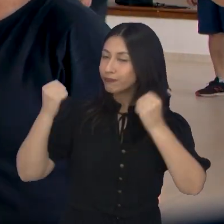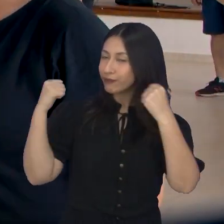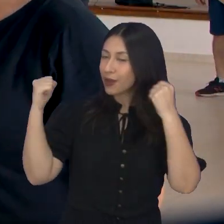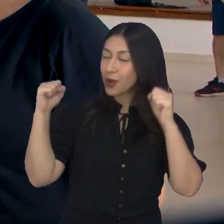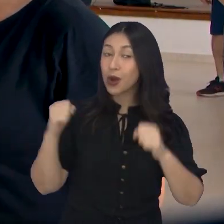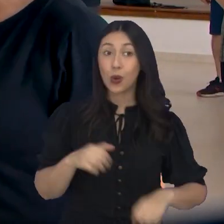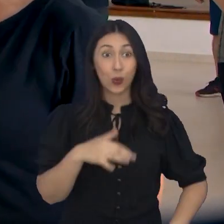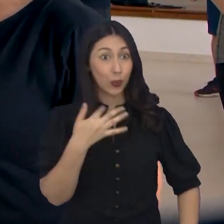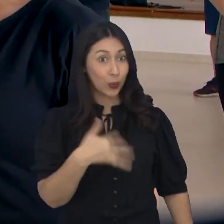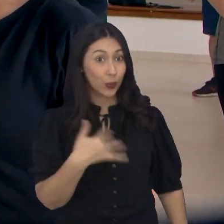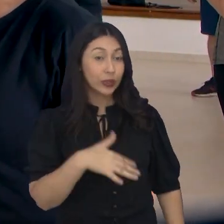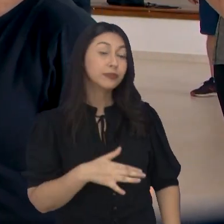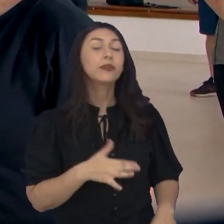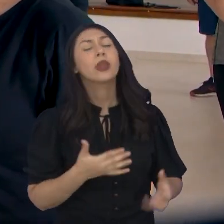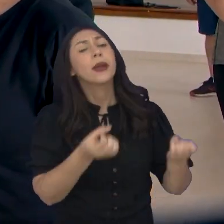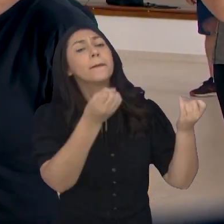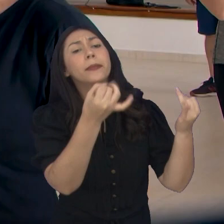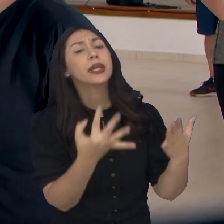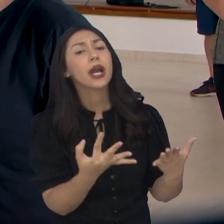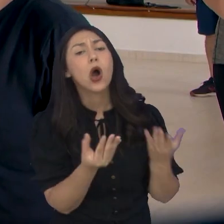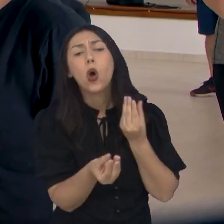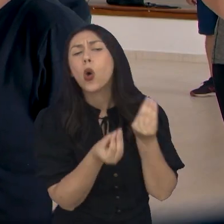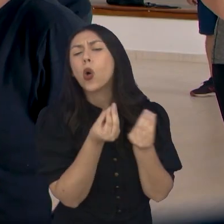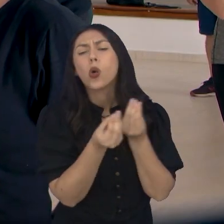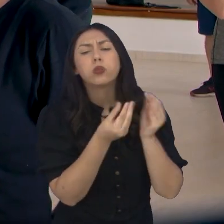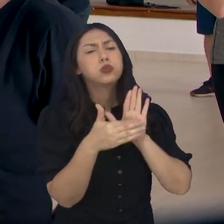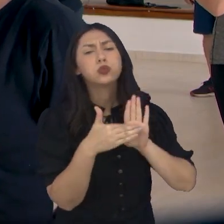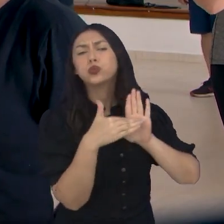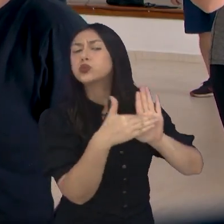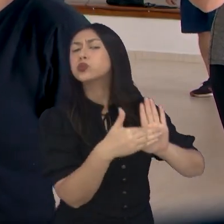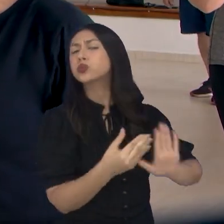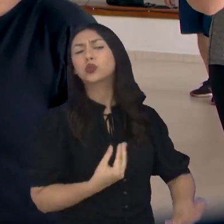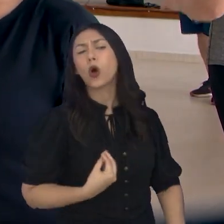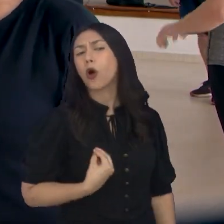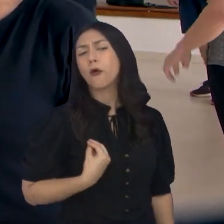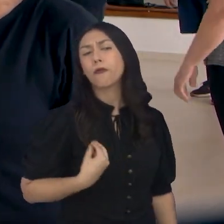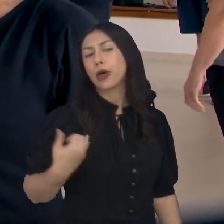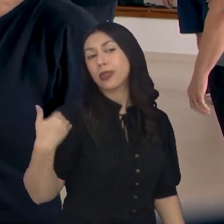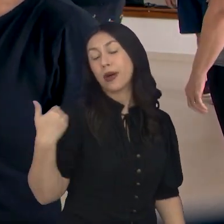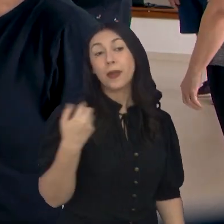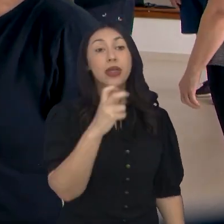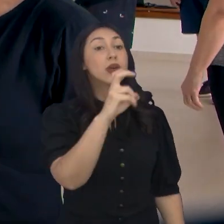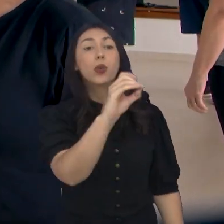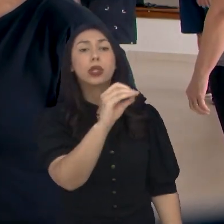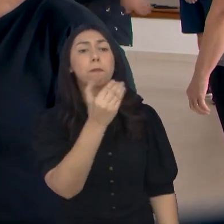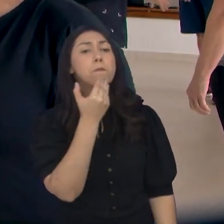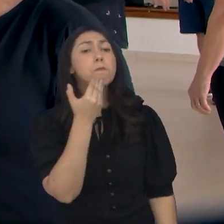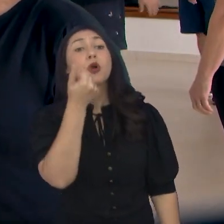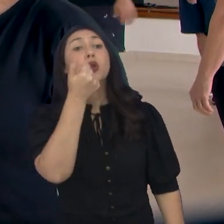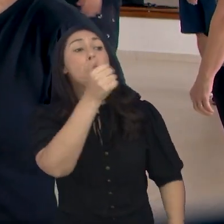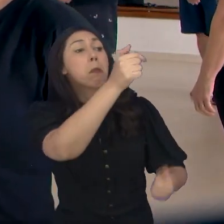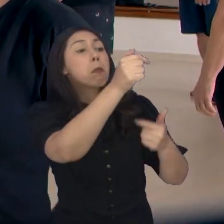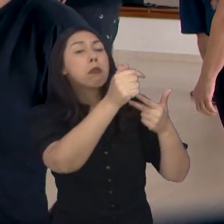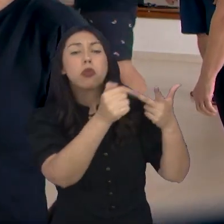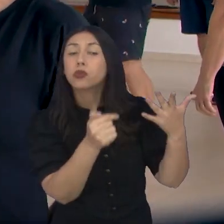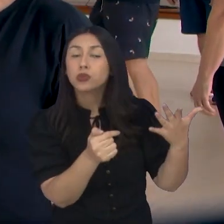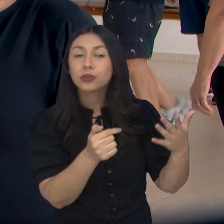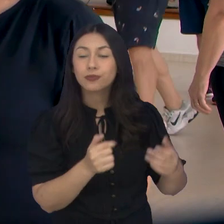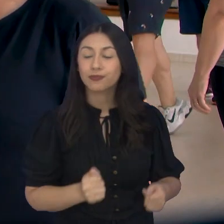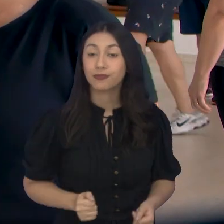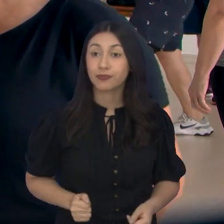Maria Júlia, quais são os benefícios que trouxe as atividades para a sua vida, né? Aos 50 anos, o que melhorou no seu corpo, na sua vida, em